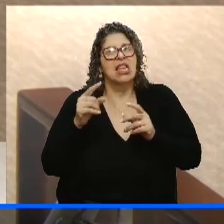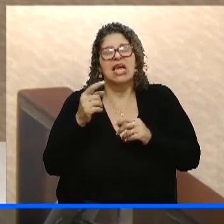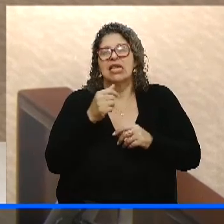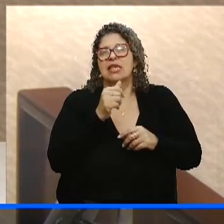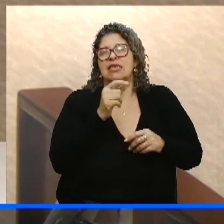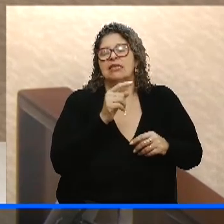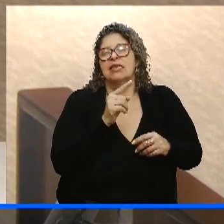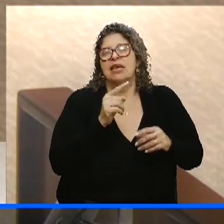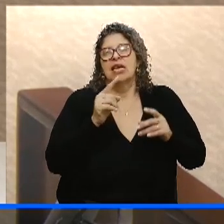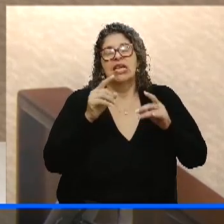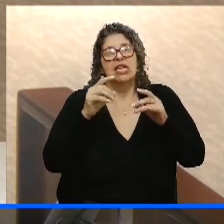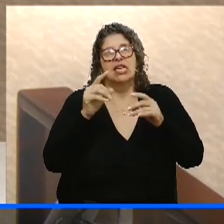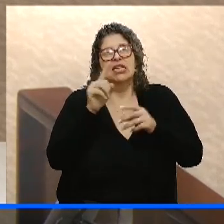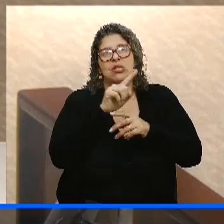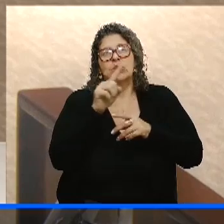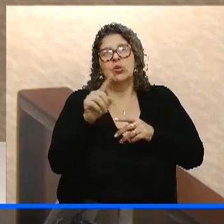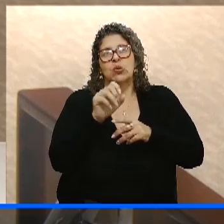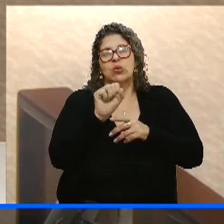sul